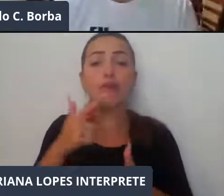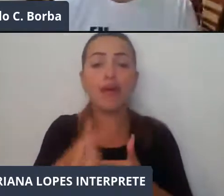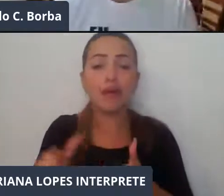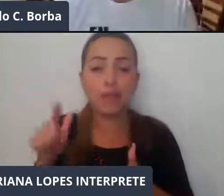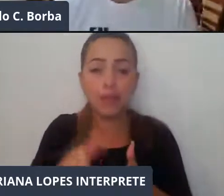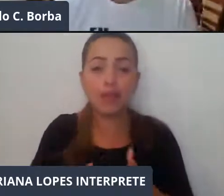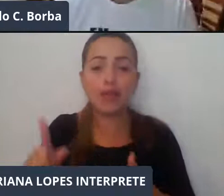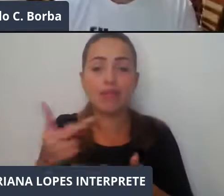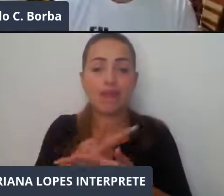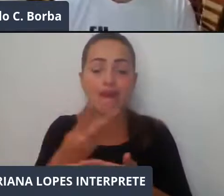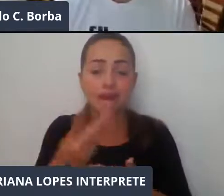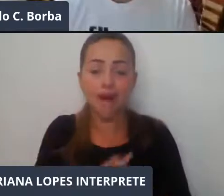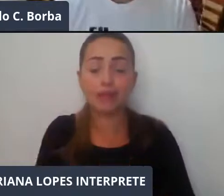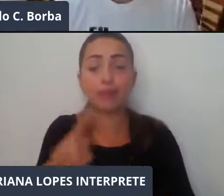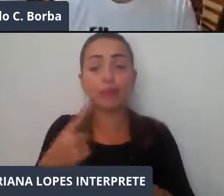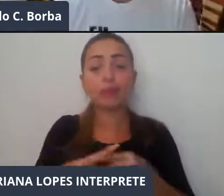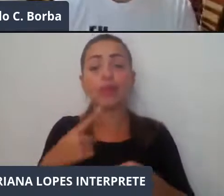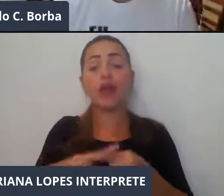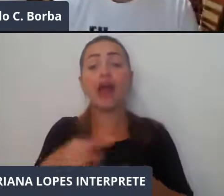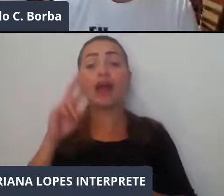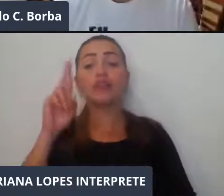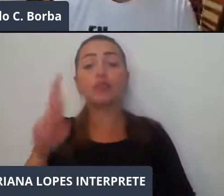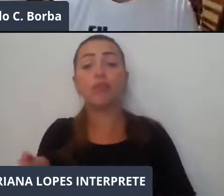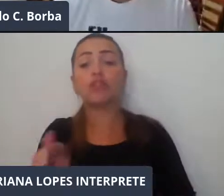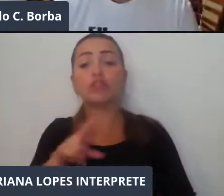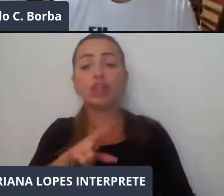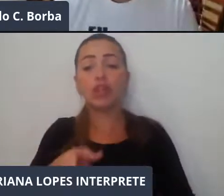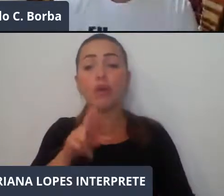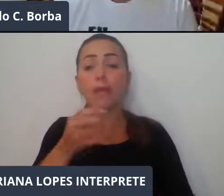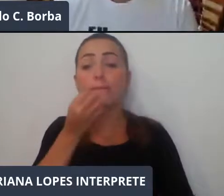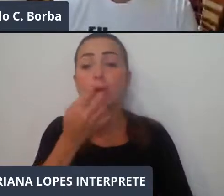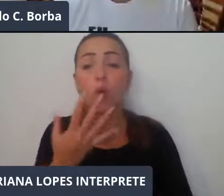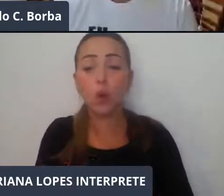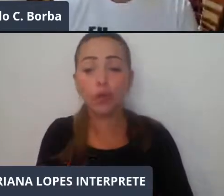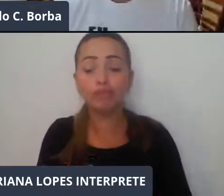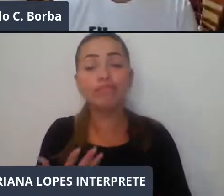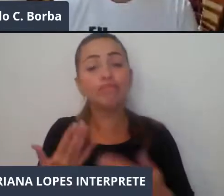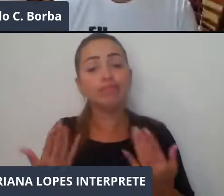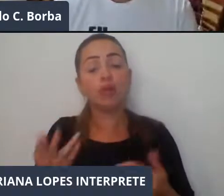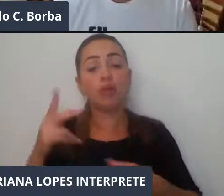aquela resposta que ele deu não foi a melhor resposta. Então, o vídeo,